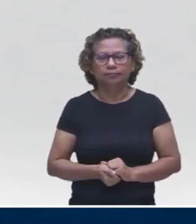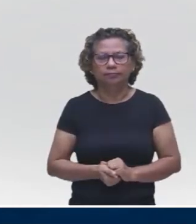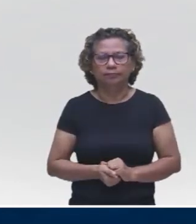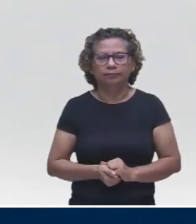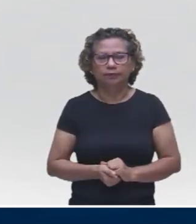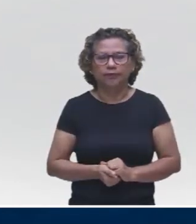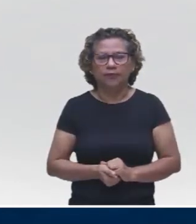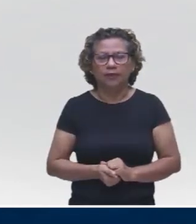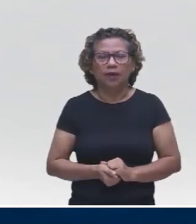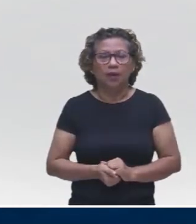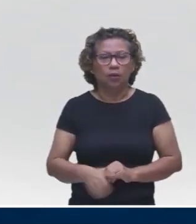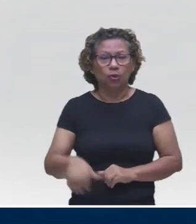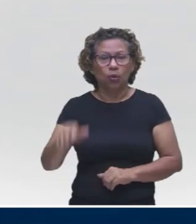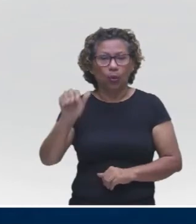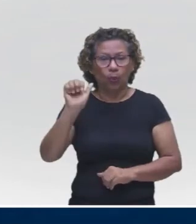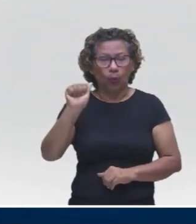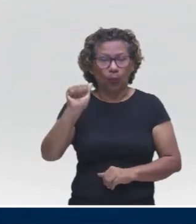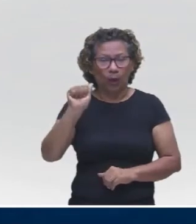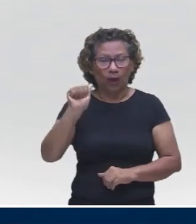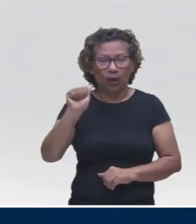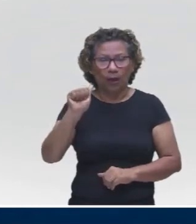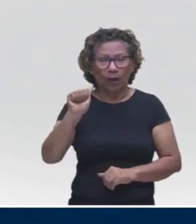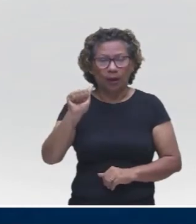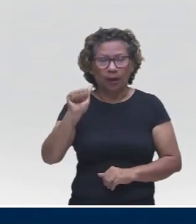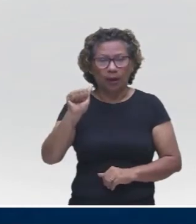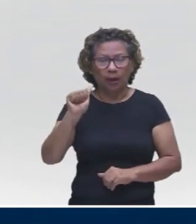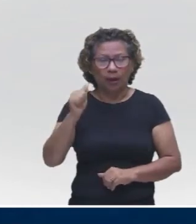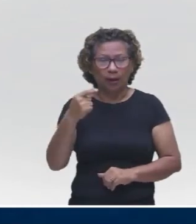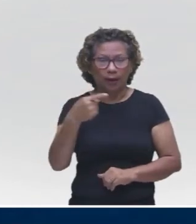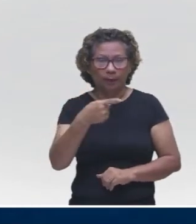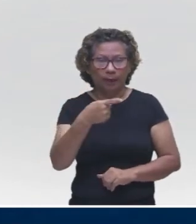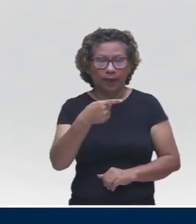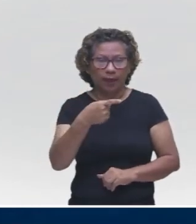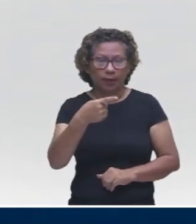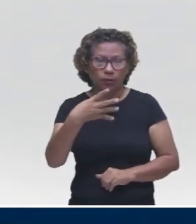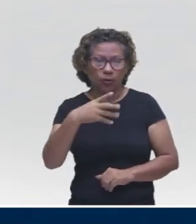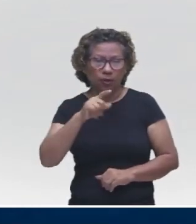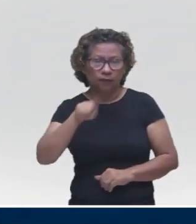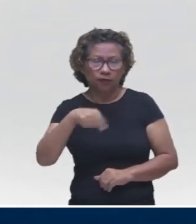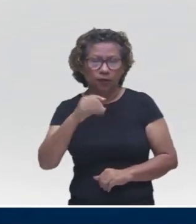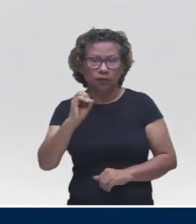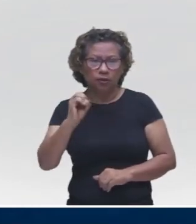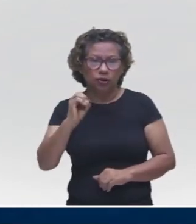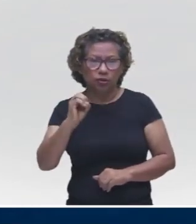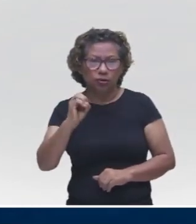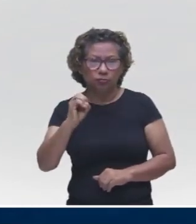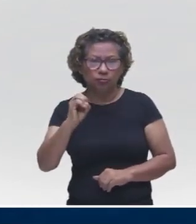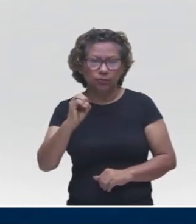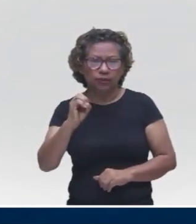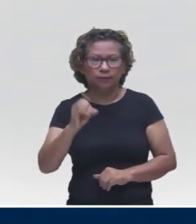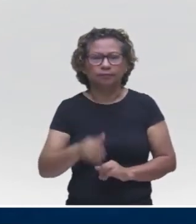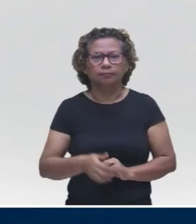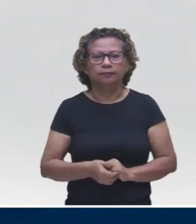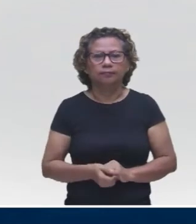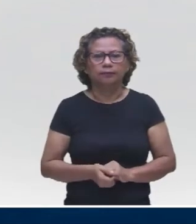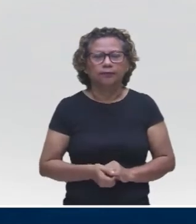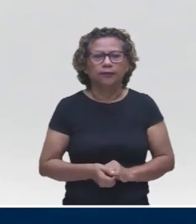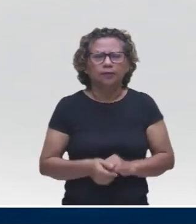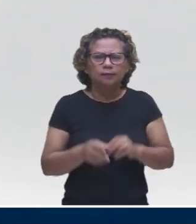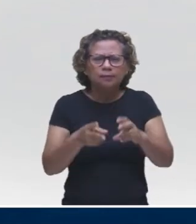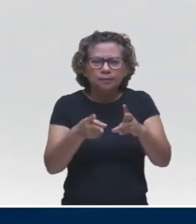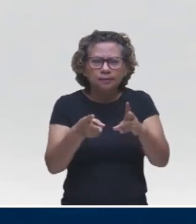no ponto A, é menos 4 em x, 0 em y. Basta eu saber disso